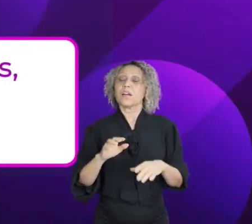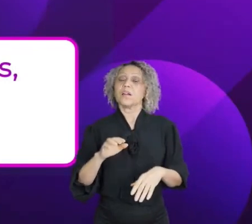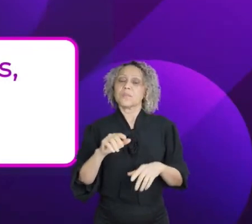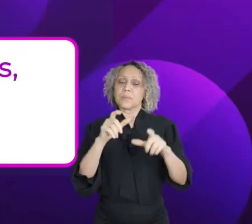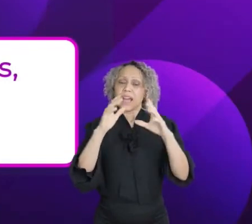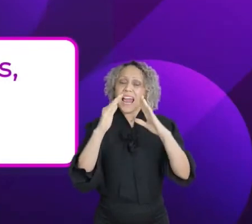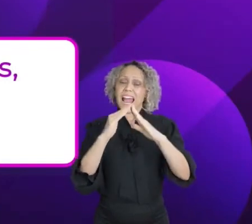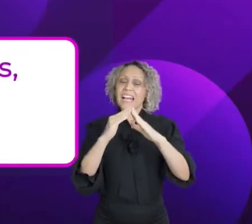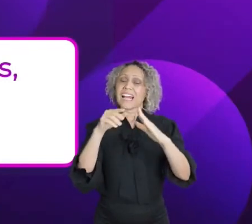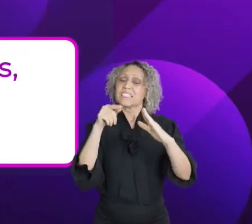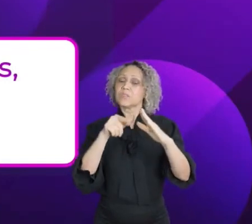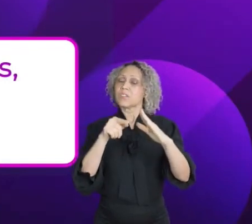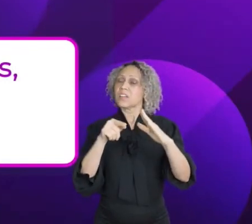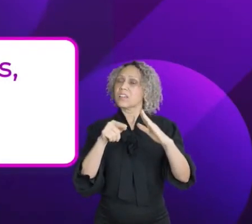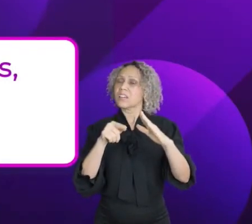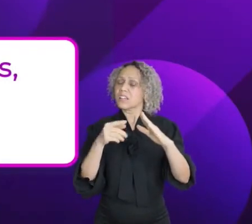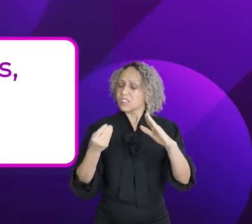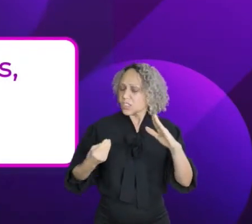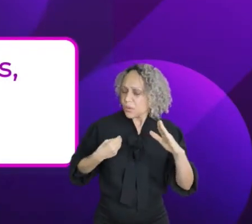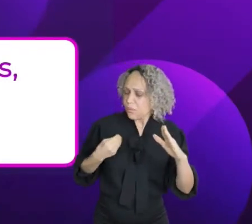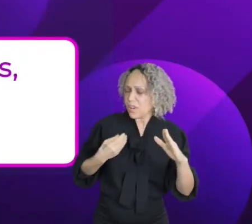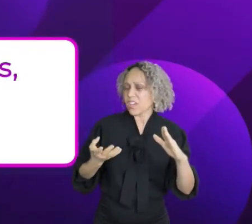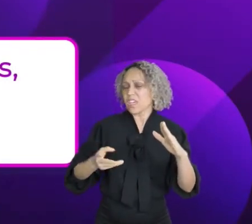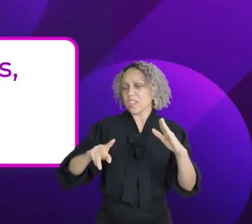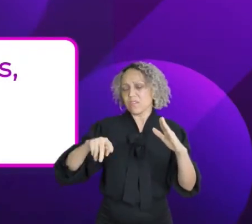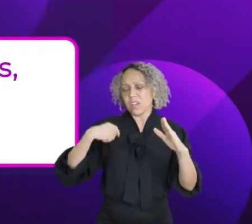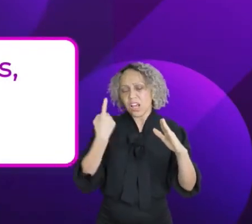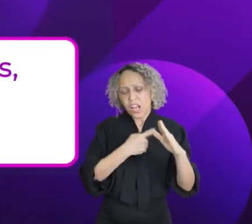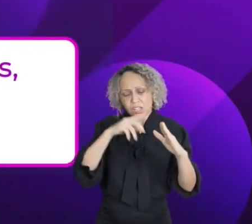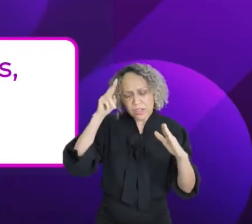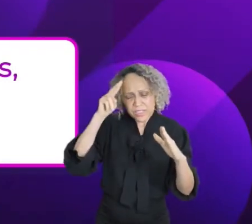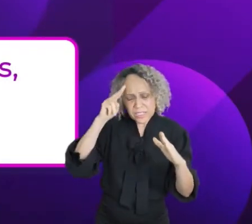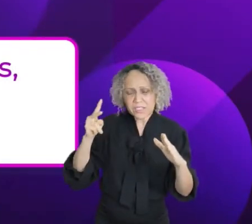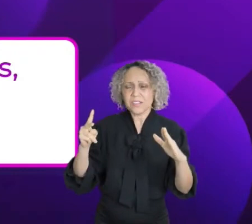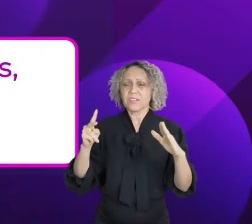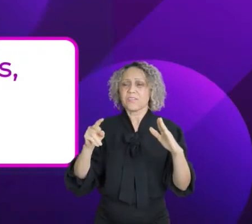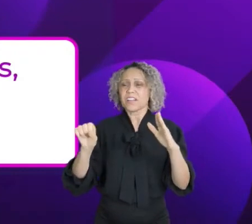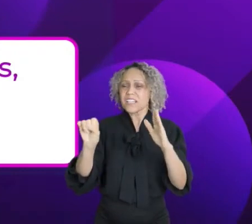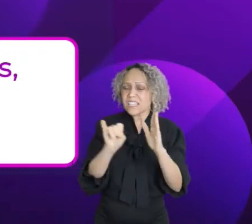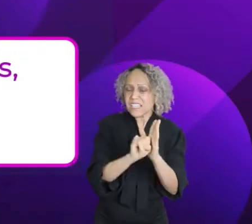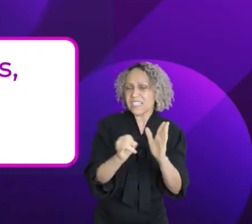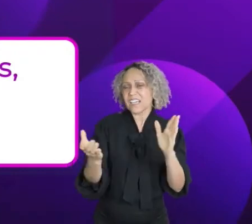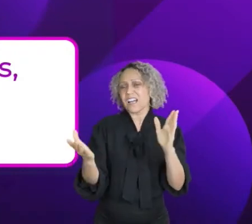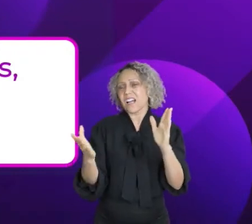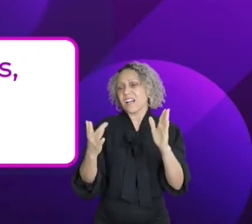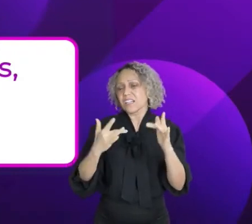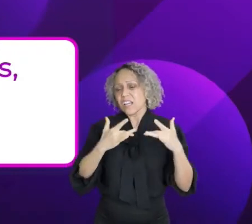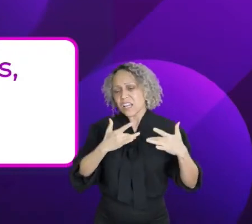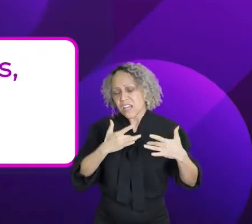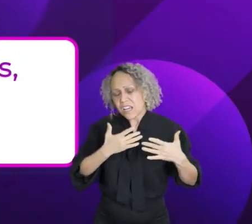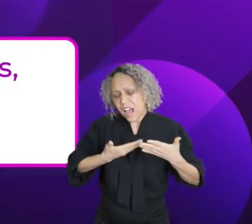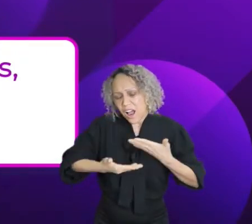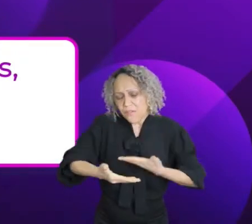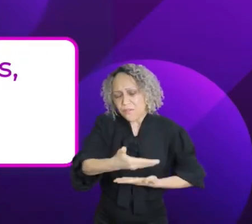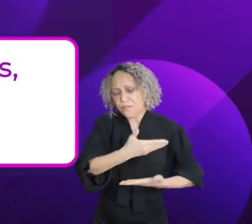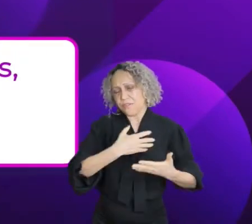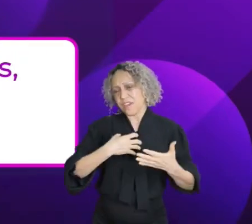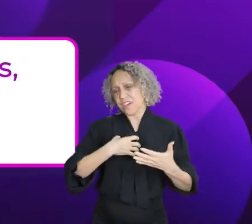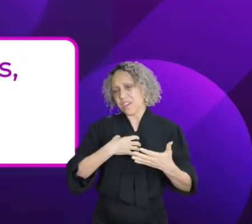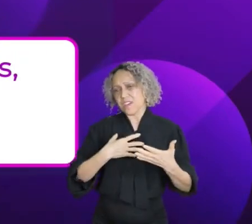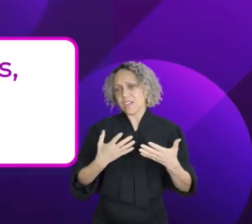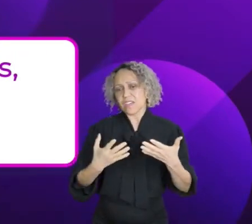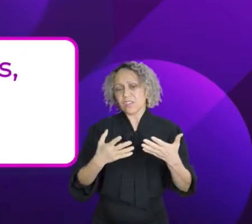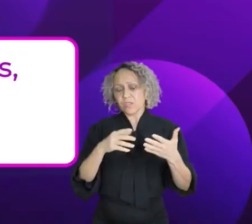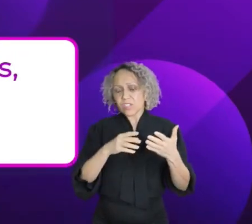gente cria relação histórica, relação de identidade, relação de afeto, onde a gente cria os nossos filhos, os nossos